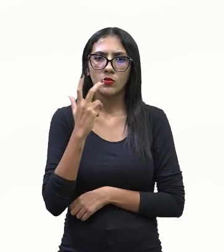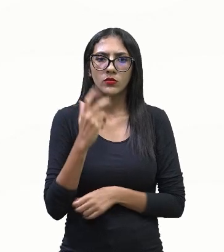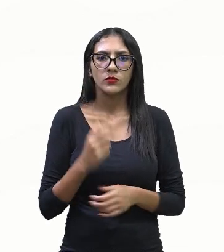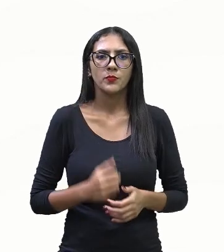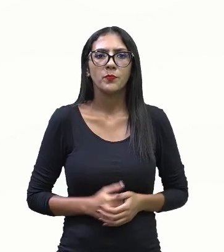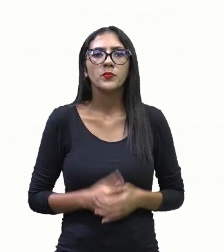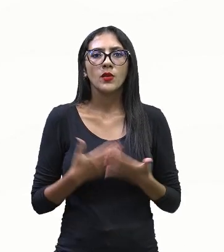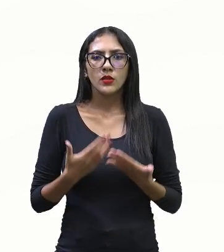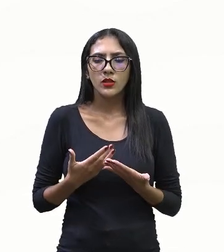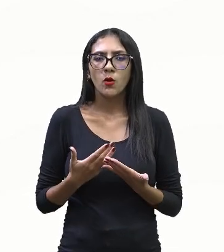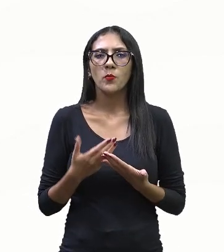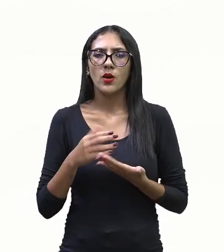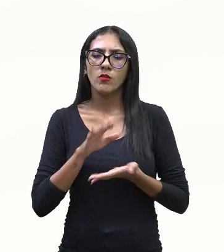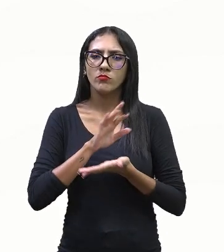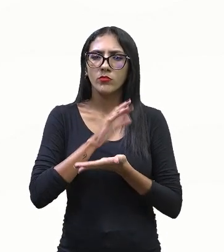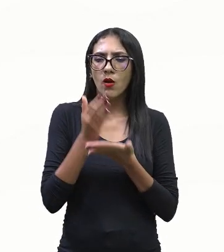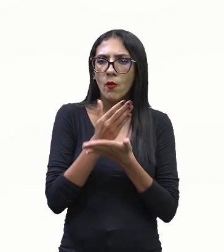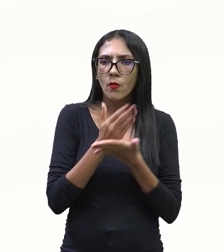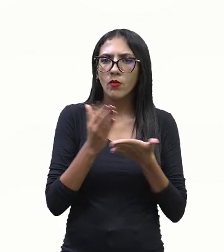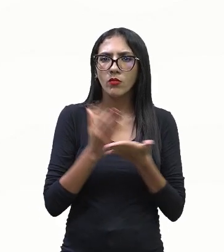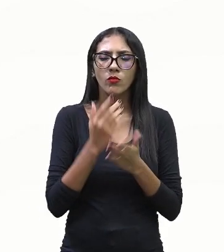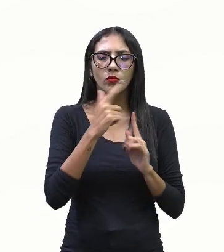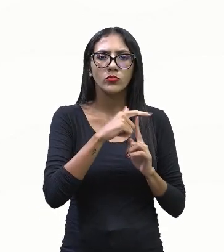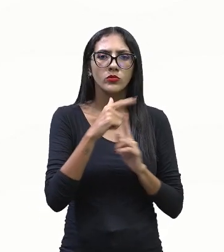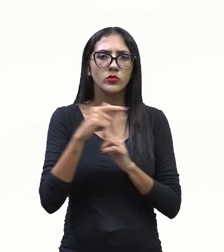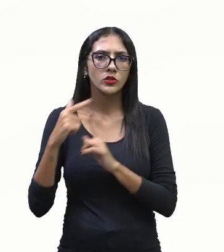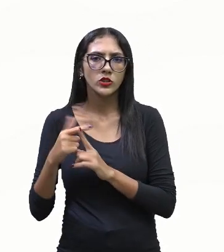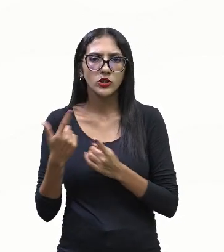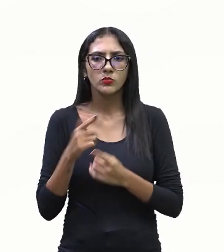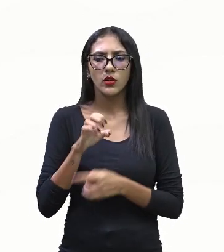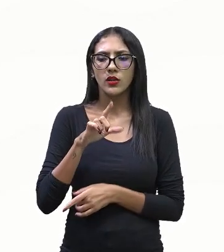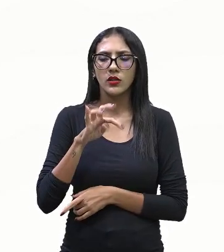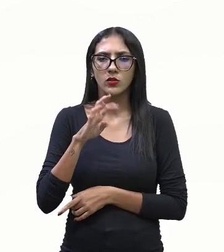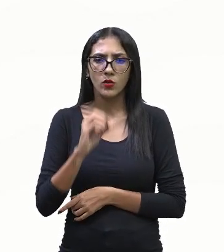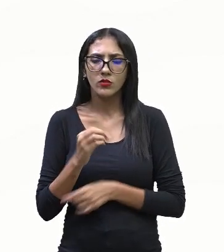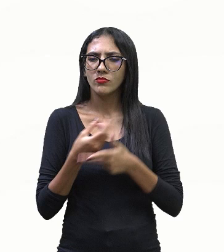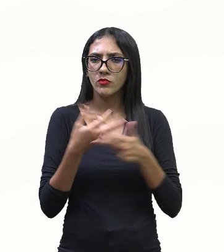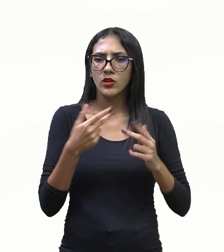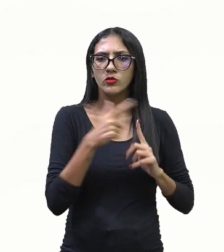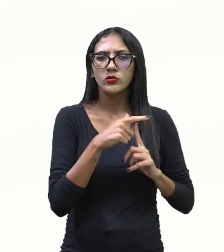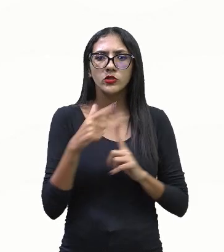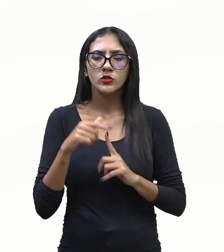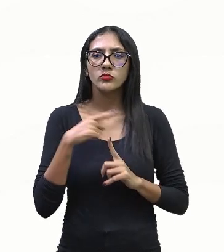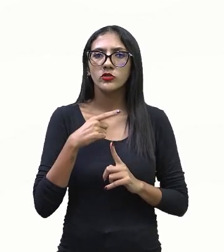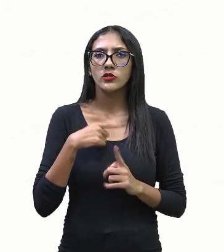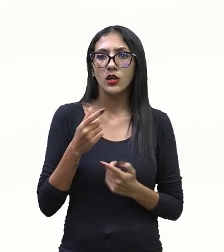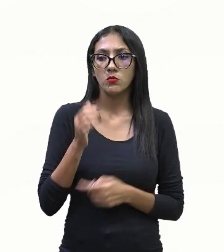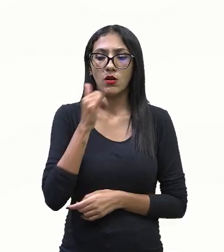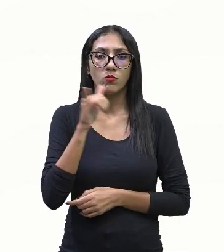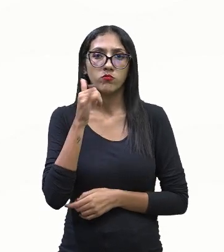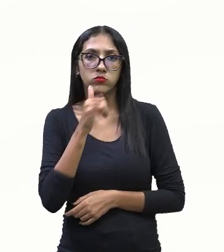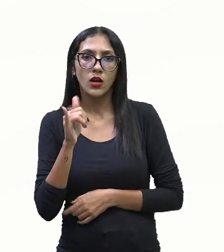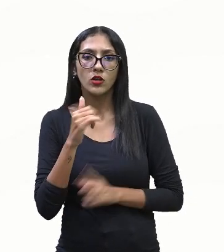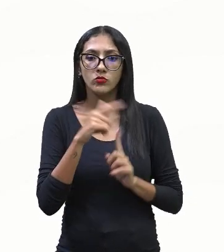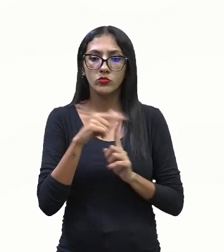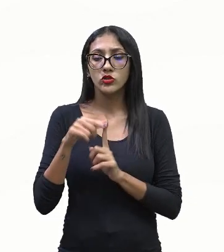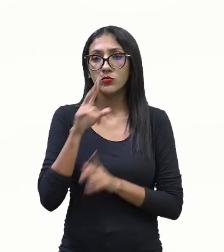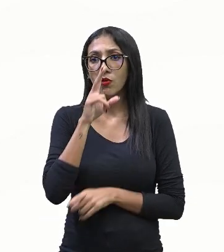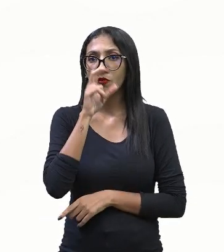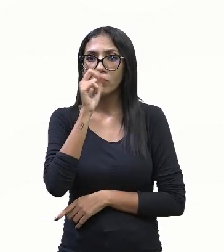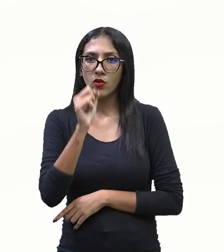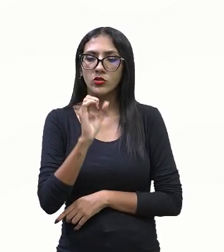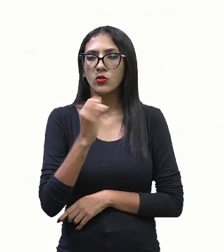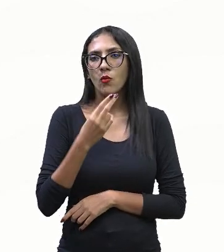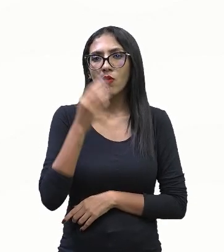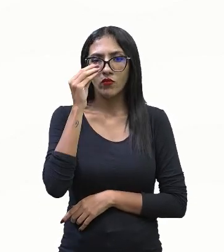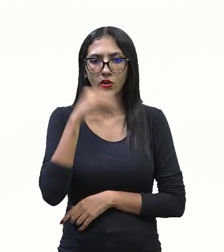Então, para cada processo, né, para cada eletrólise, a gente vai ter uma voltagem, por exemplo, específica.